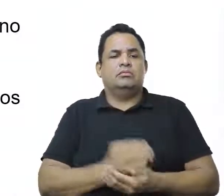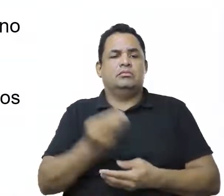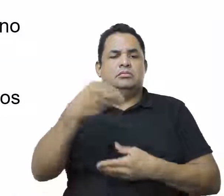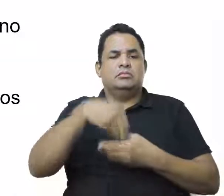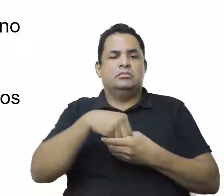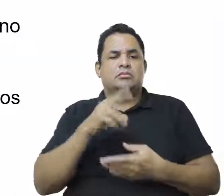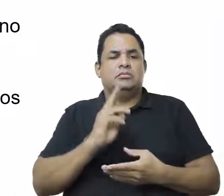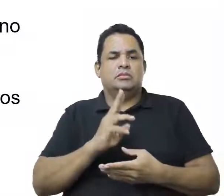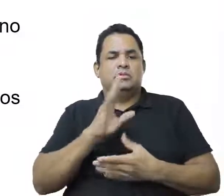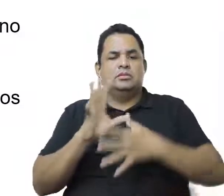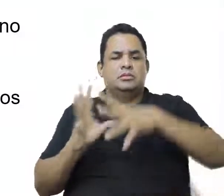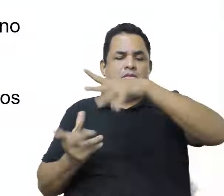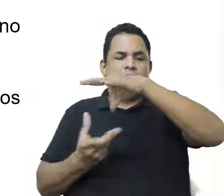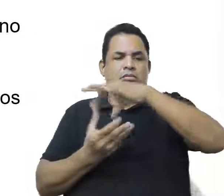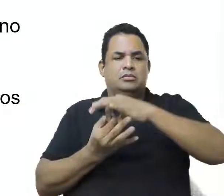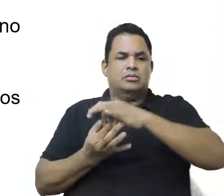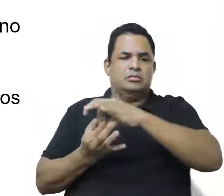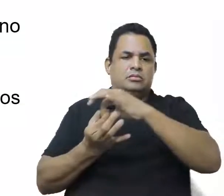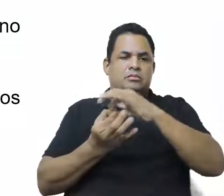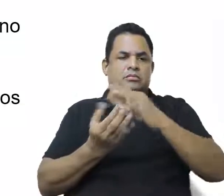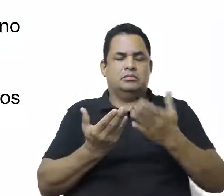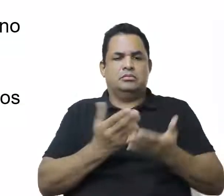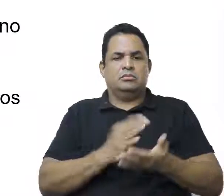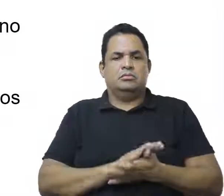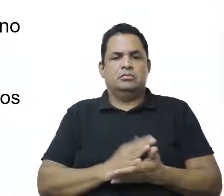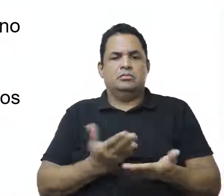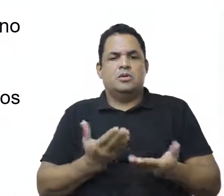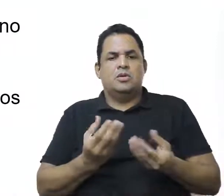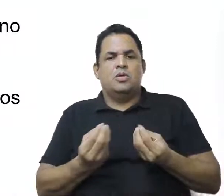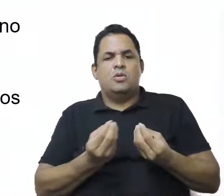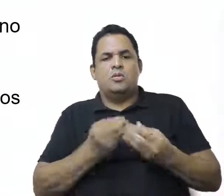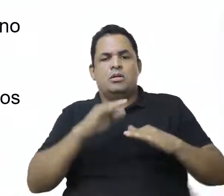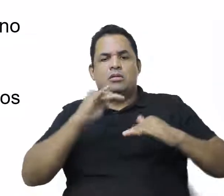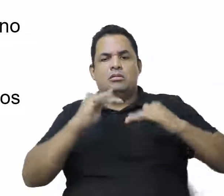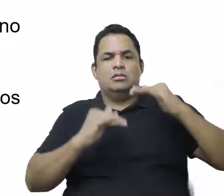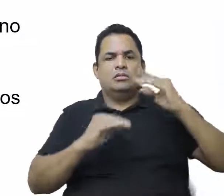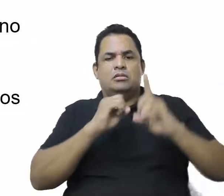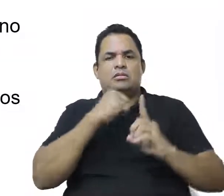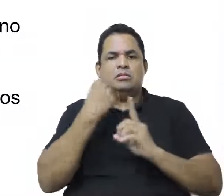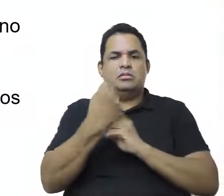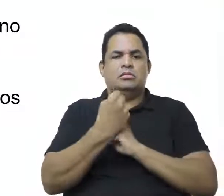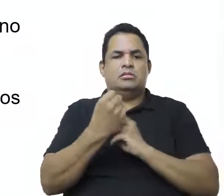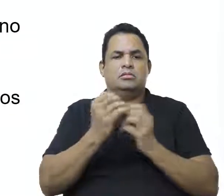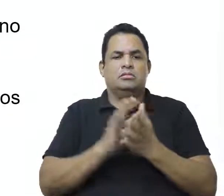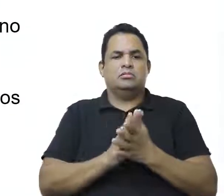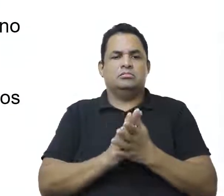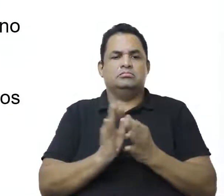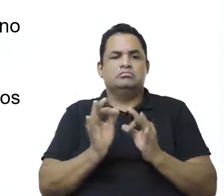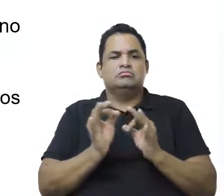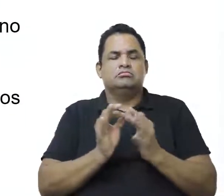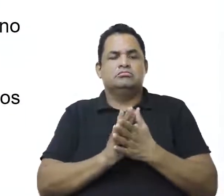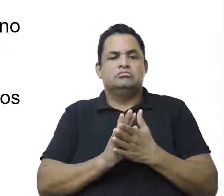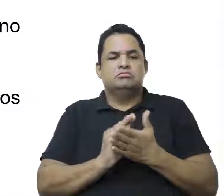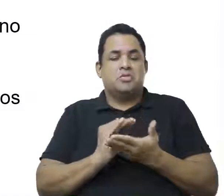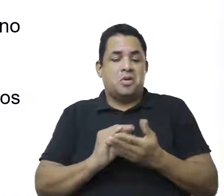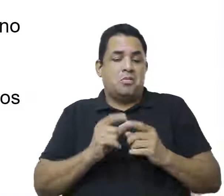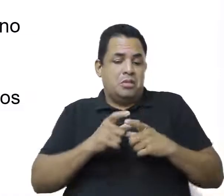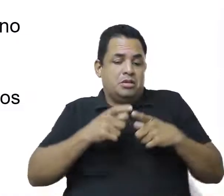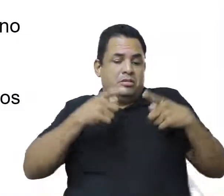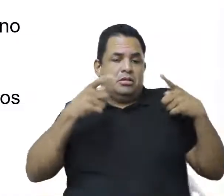dentro do processo de globalização. Algumas questões, como a desigualdade social, elas foram sim acentuadas,